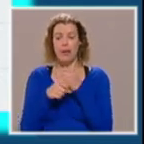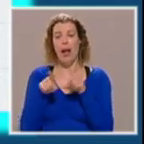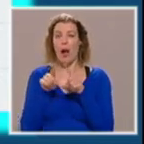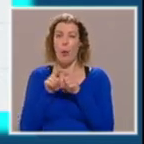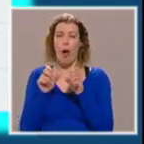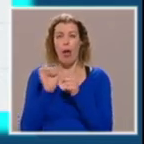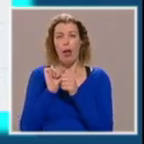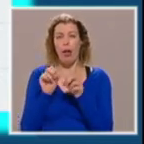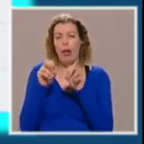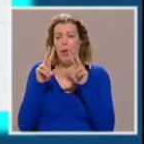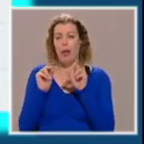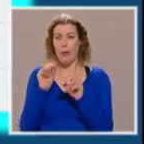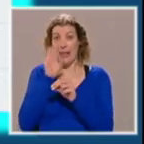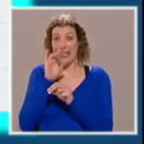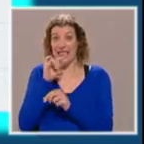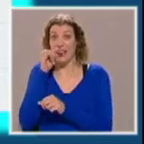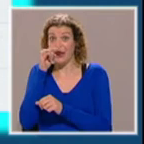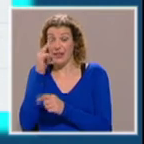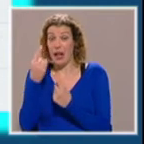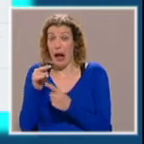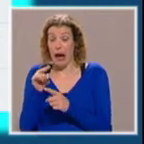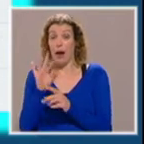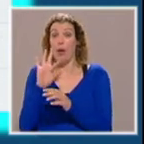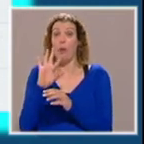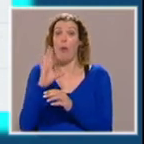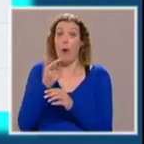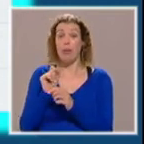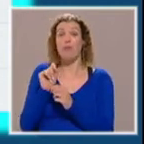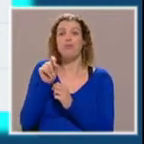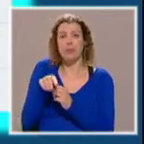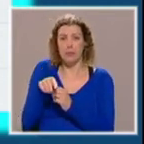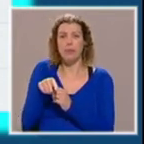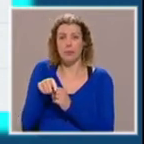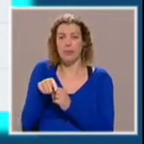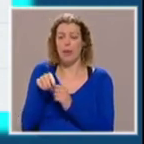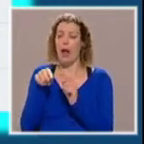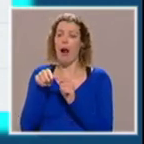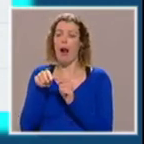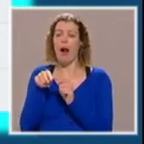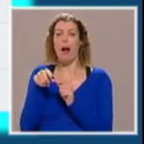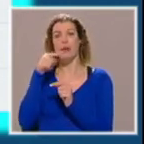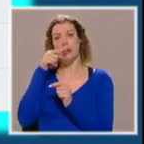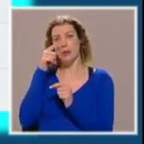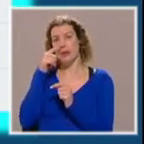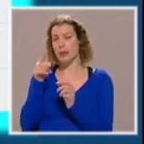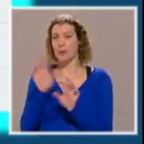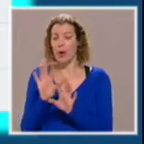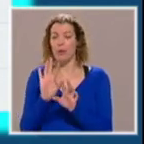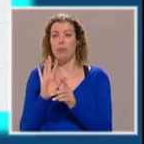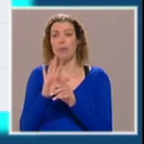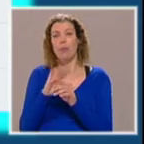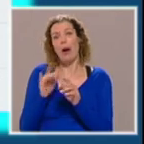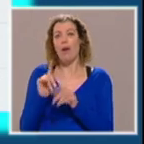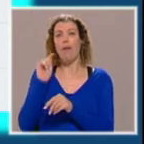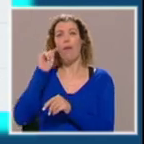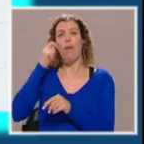eventuais resíduos de urina, que é para quando ocorrer a ejaculação não esteja lá nenhum resíduo, de modo a não afetar